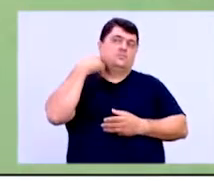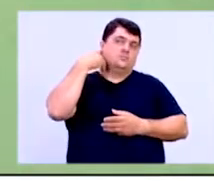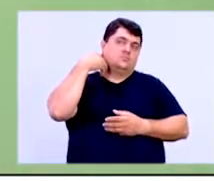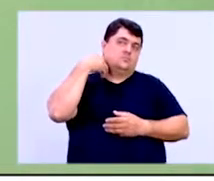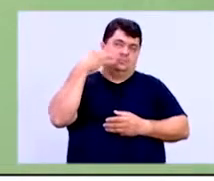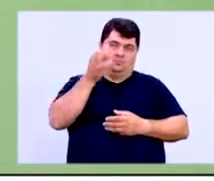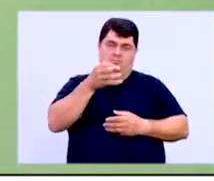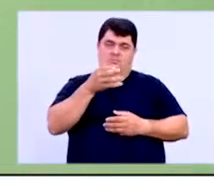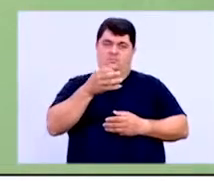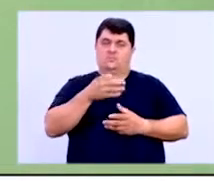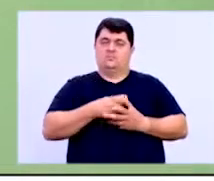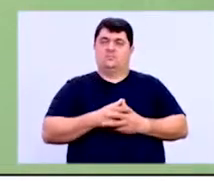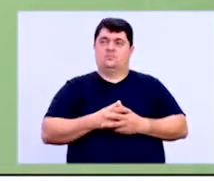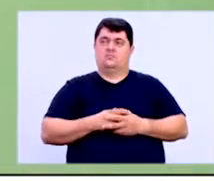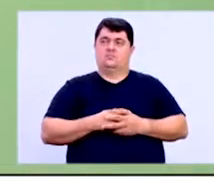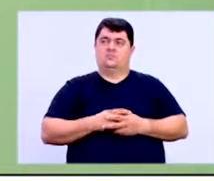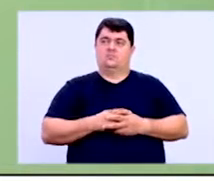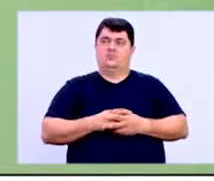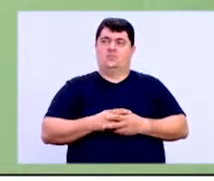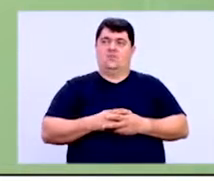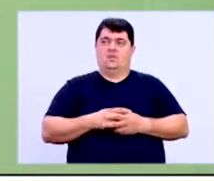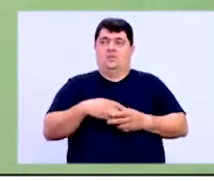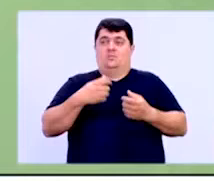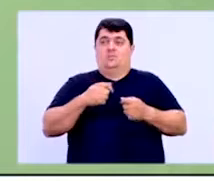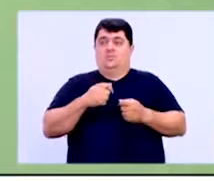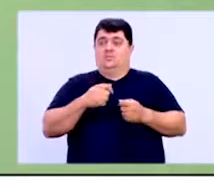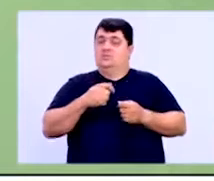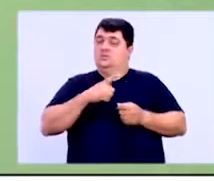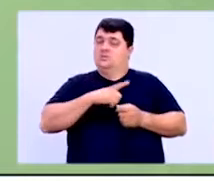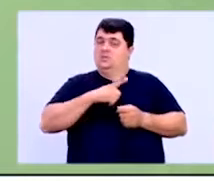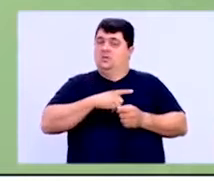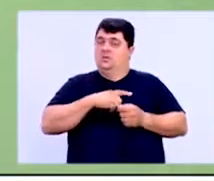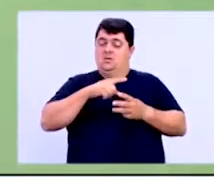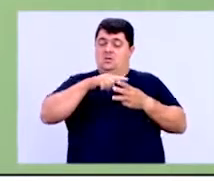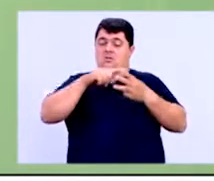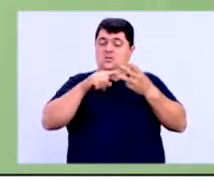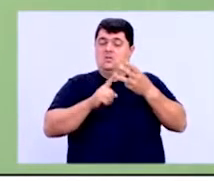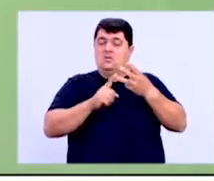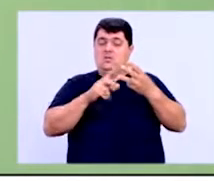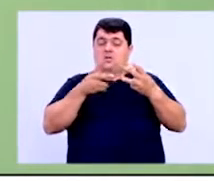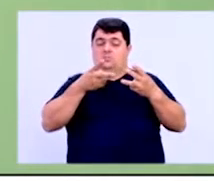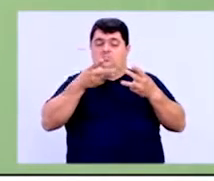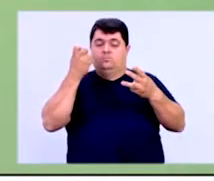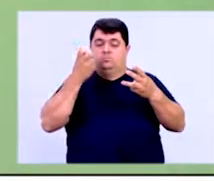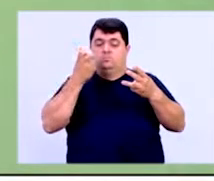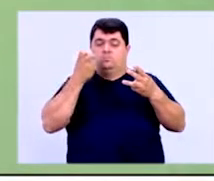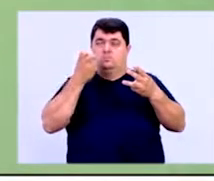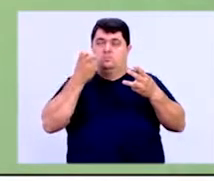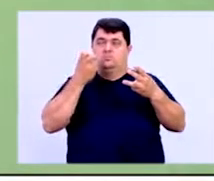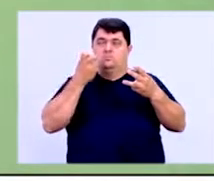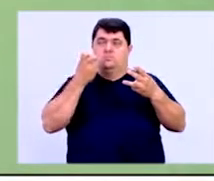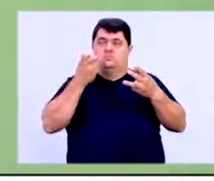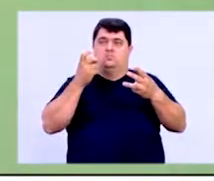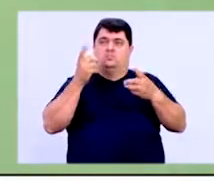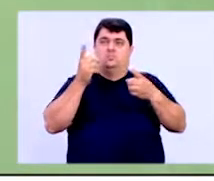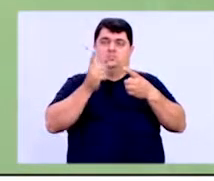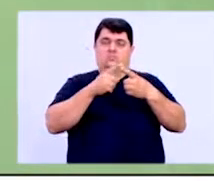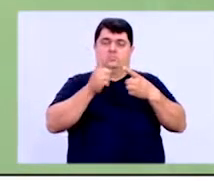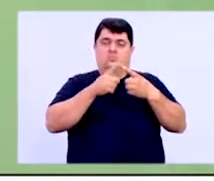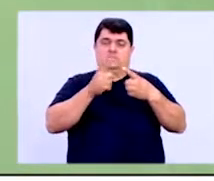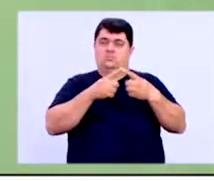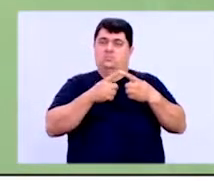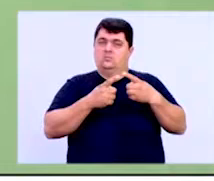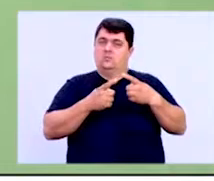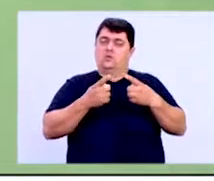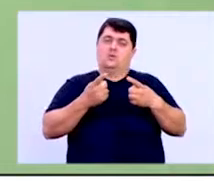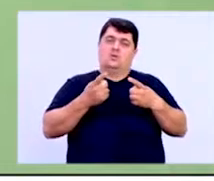Certo? Isso aí. Devendo estar claro 3 itens para a formação do preço de vendas. Ou seja, para a